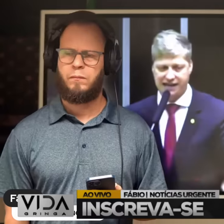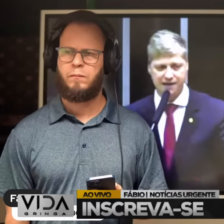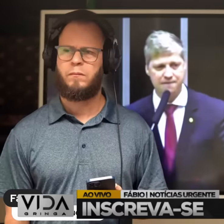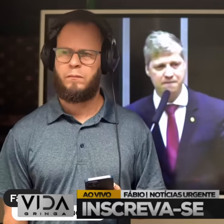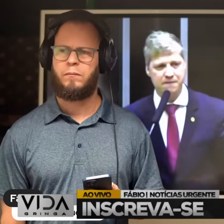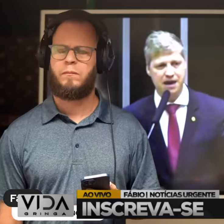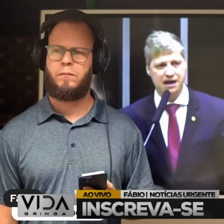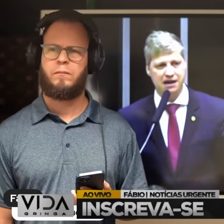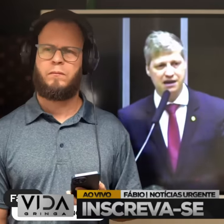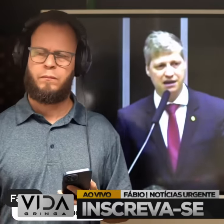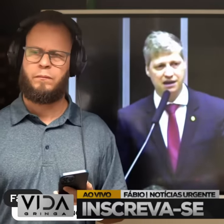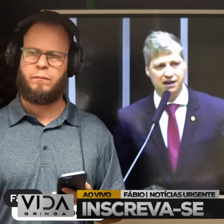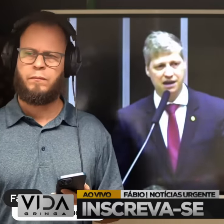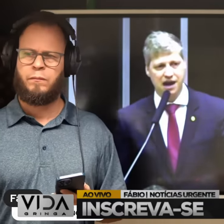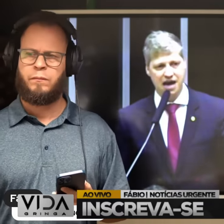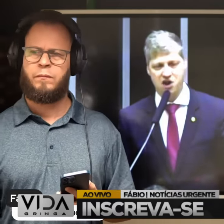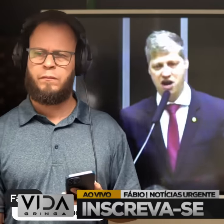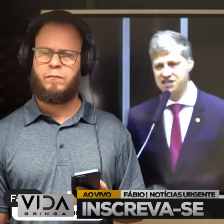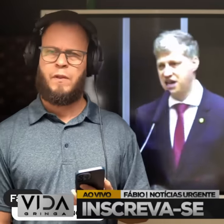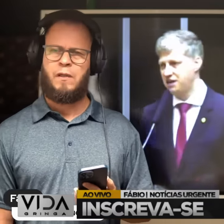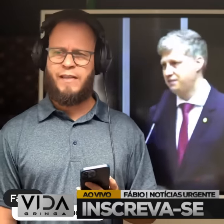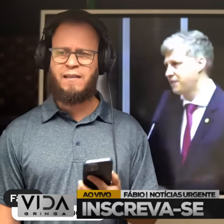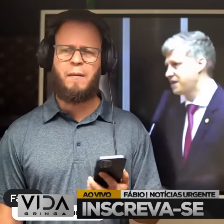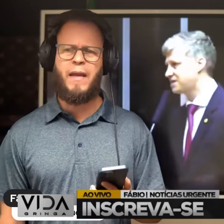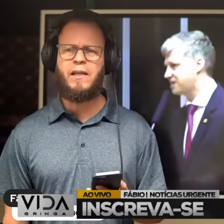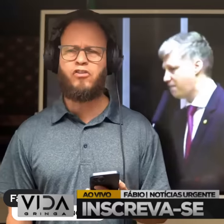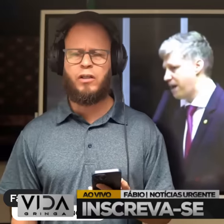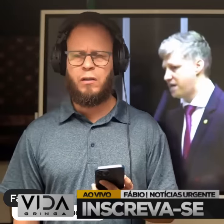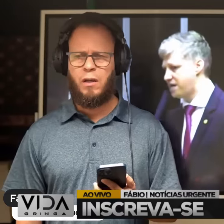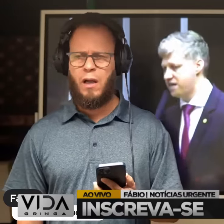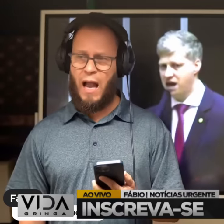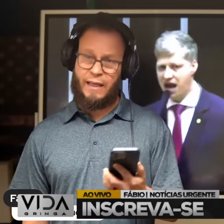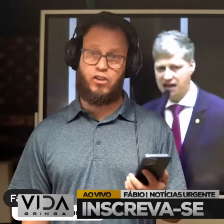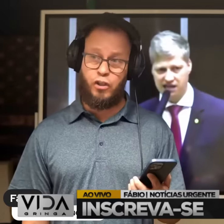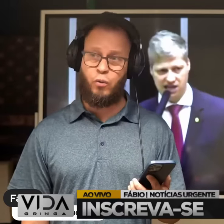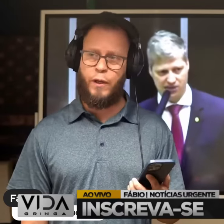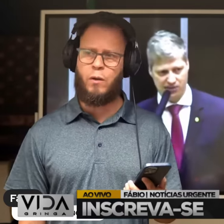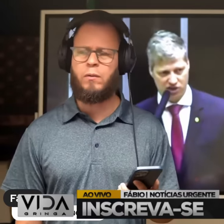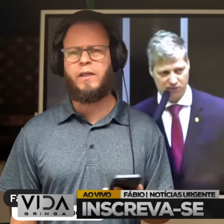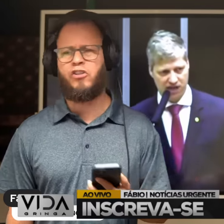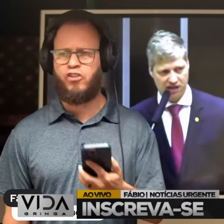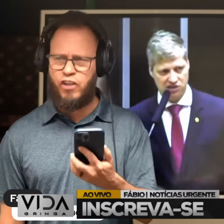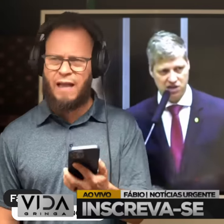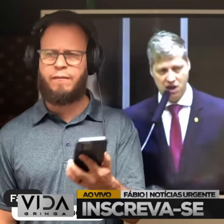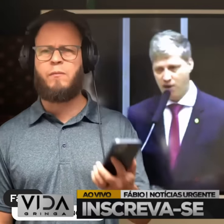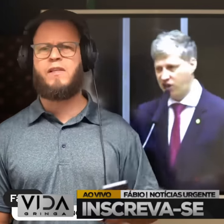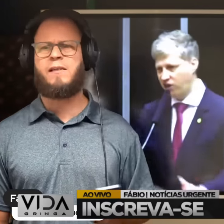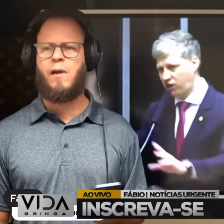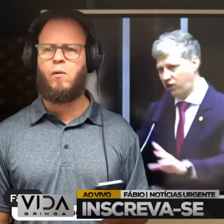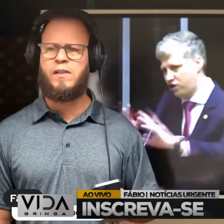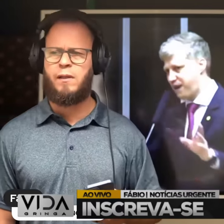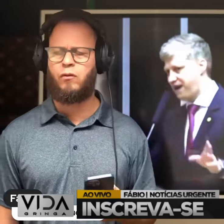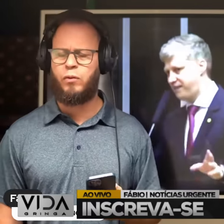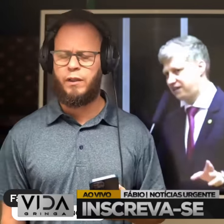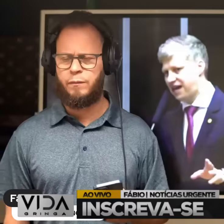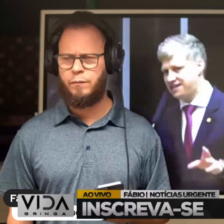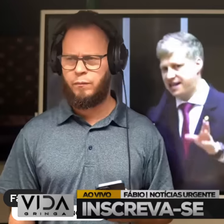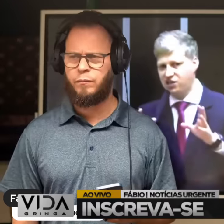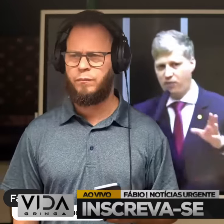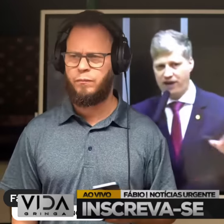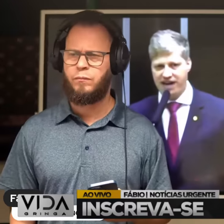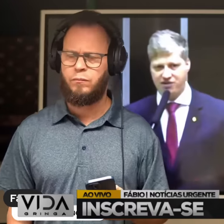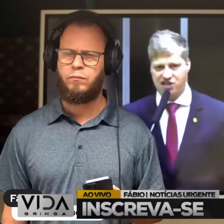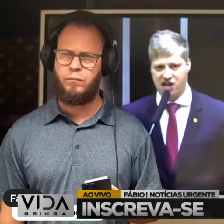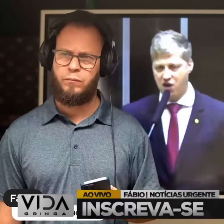protocolada a nossa CPI. Certamente, acredito eu, que já temos essa uma assinatura. Os parlamentares que